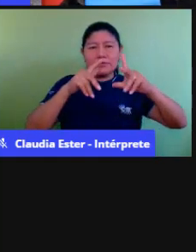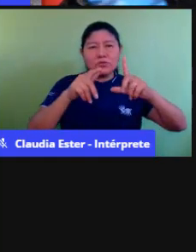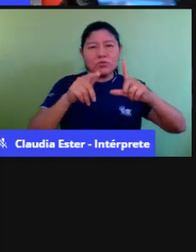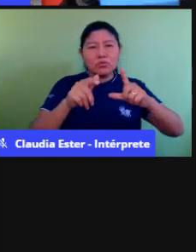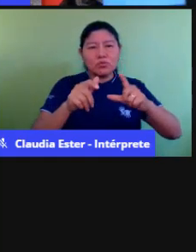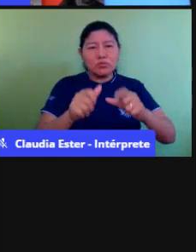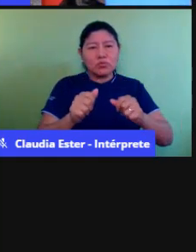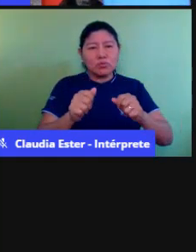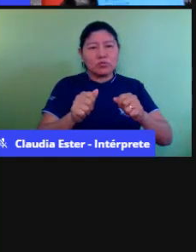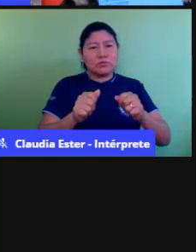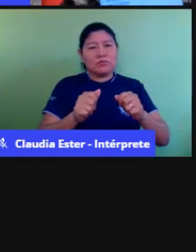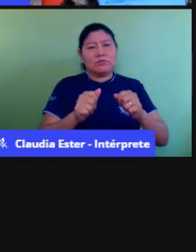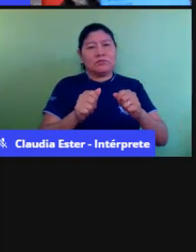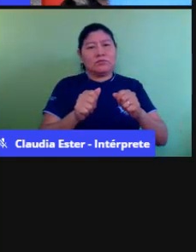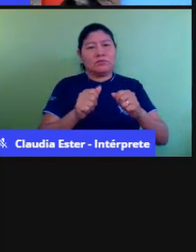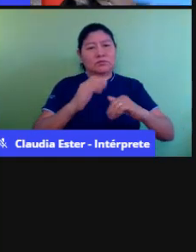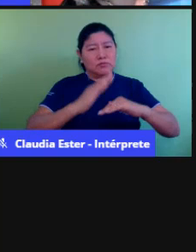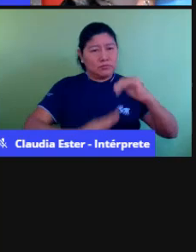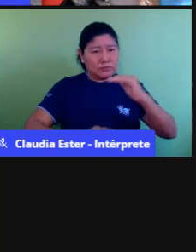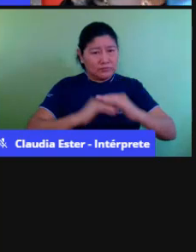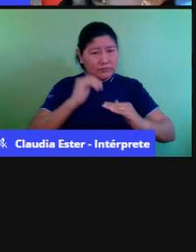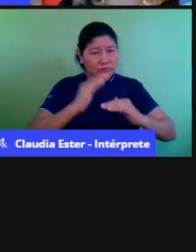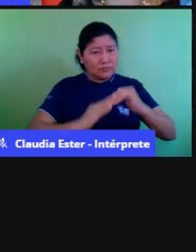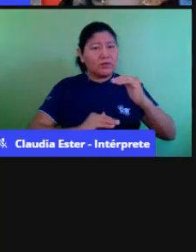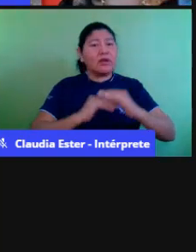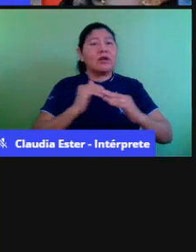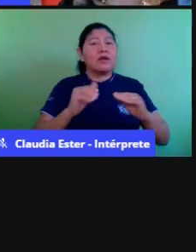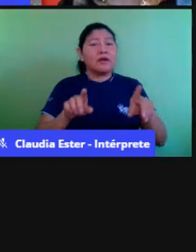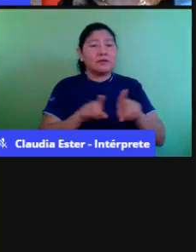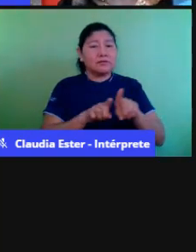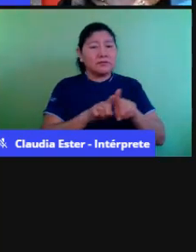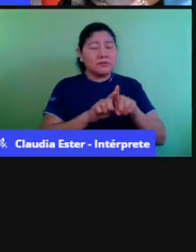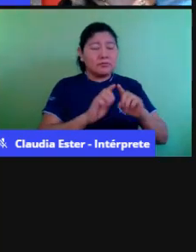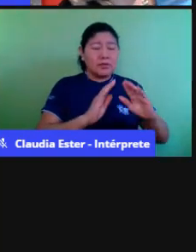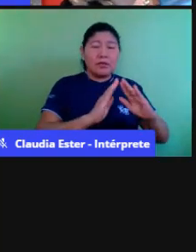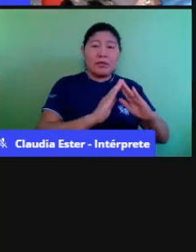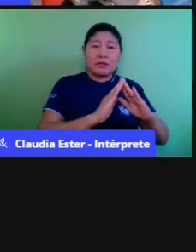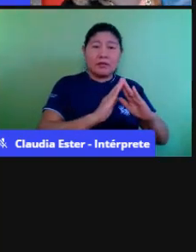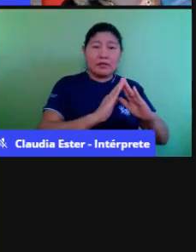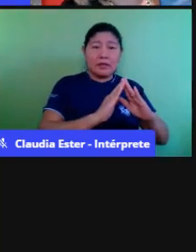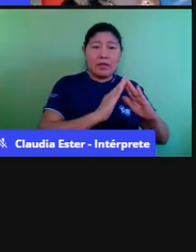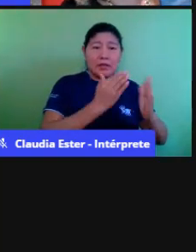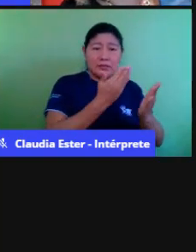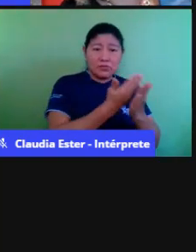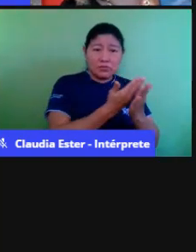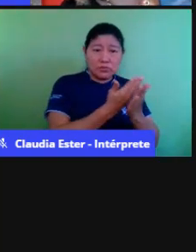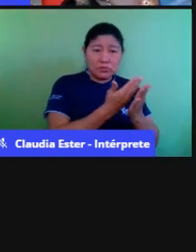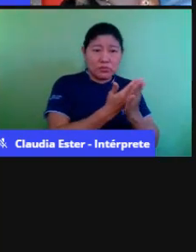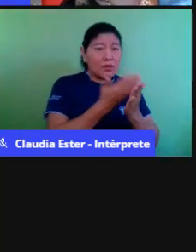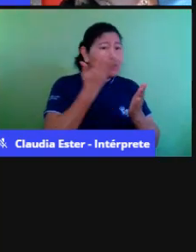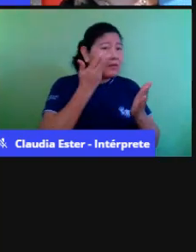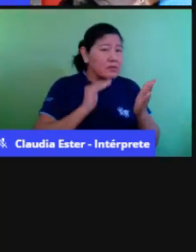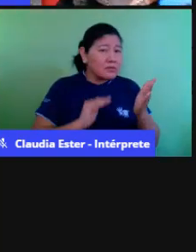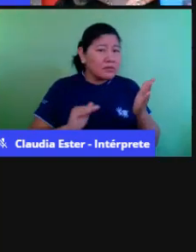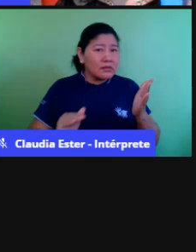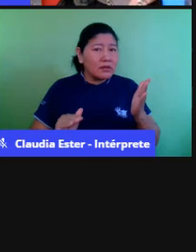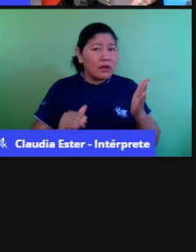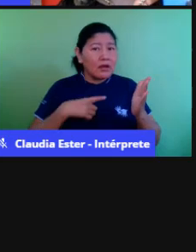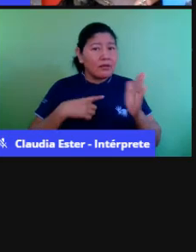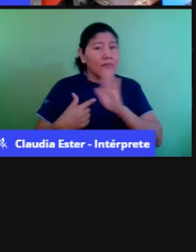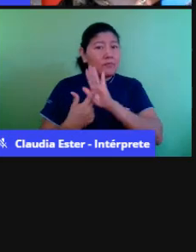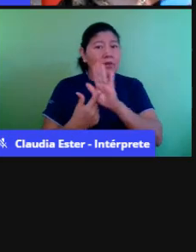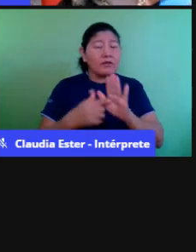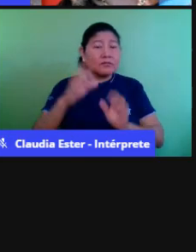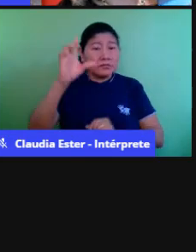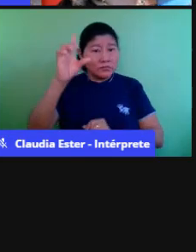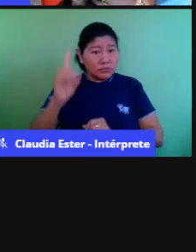Este documento que o MEC enviou a todas as EMEIs para trabalhar os direitos da criança. Então, ele tem lá,